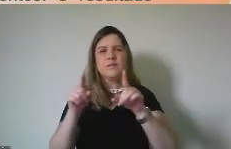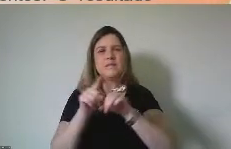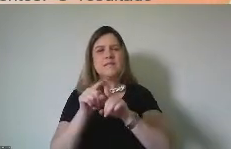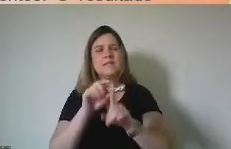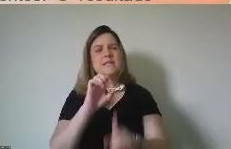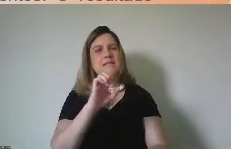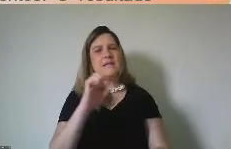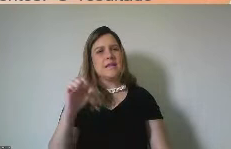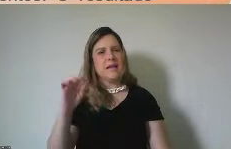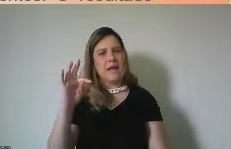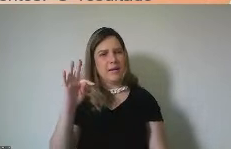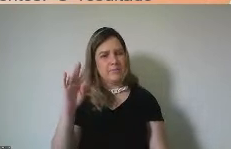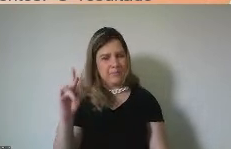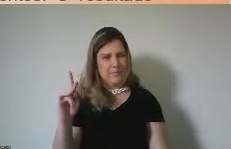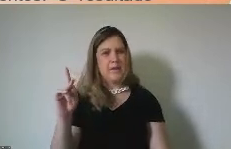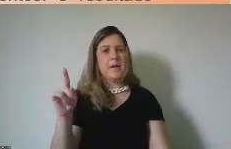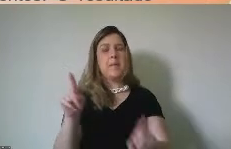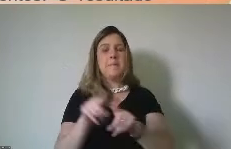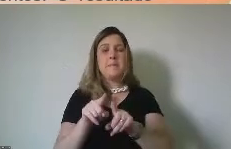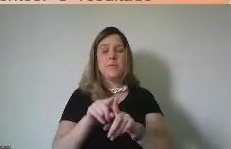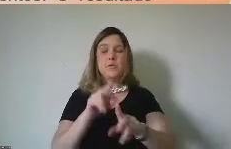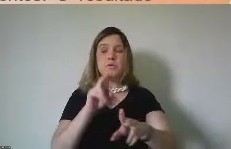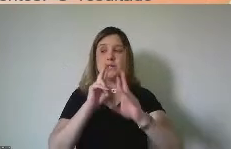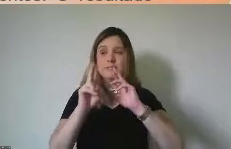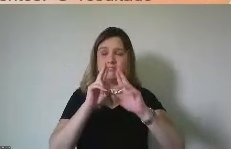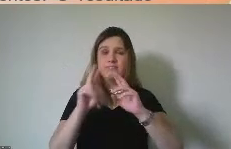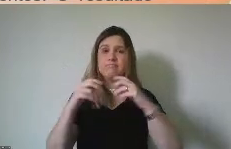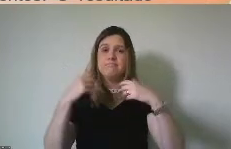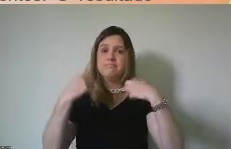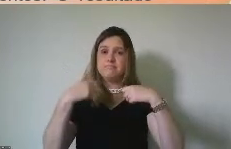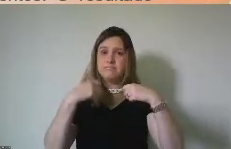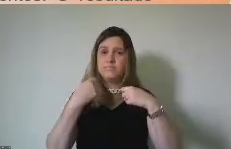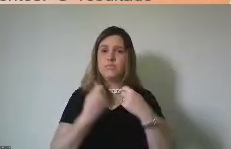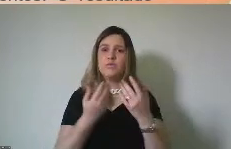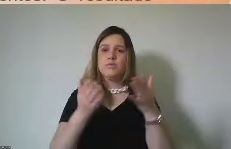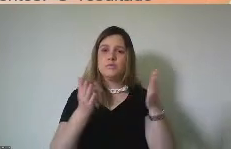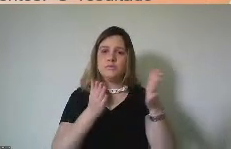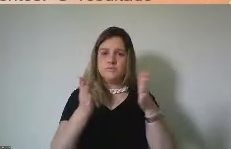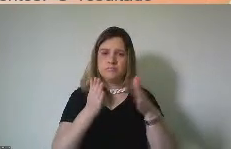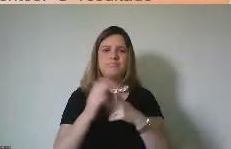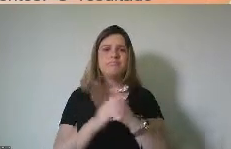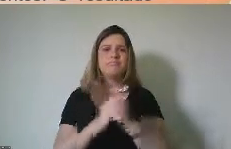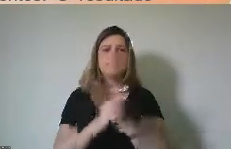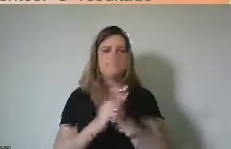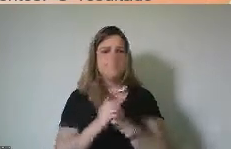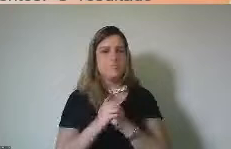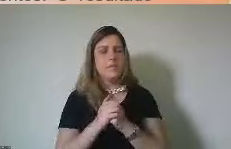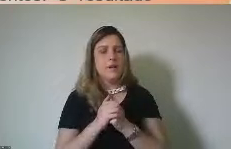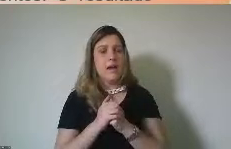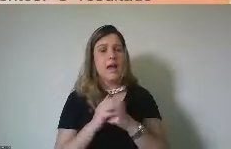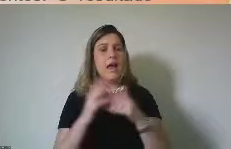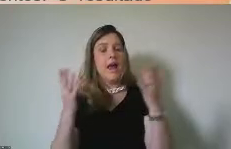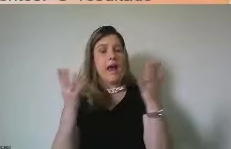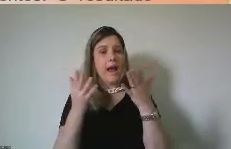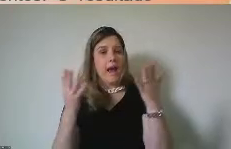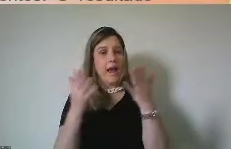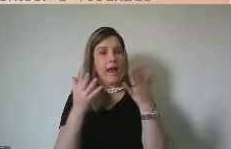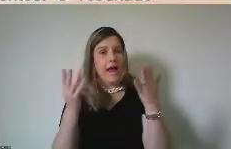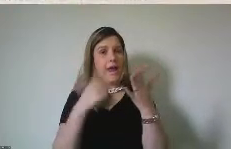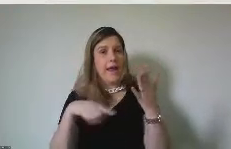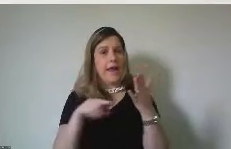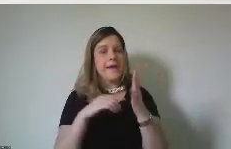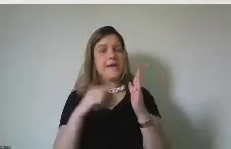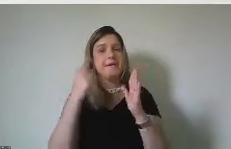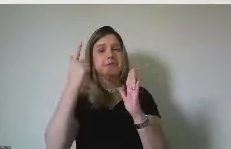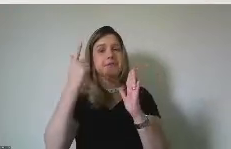resultados que diferem materialmente daqueles expressos Em tais considerações futuras agora apresento para vocês a